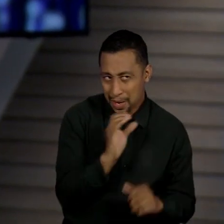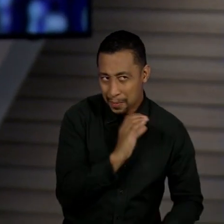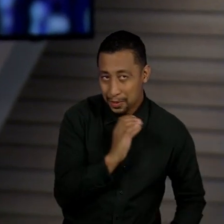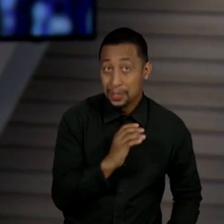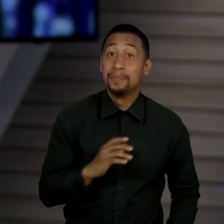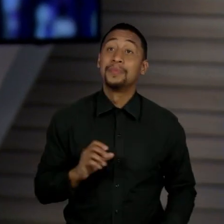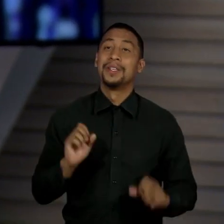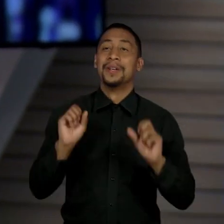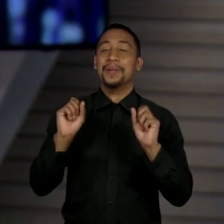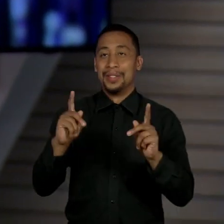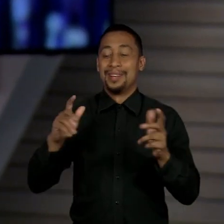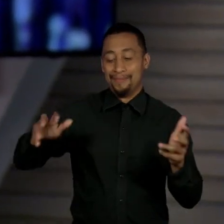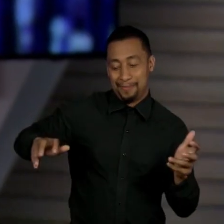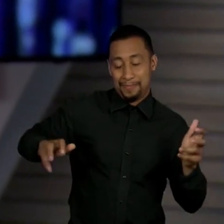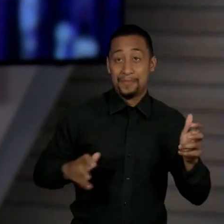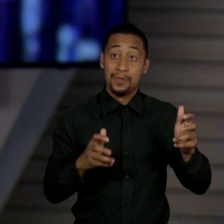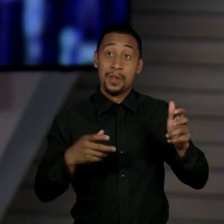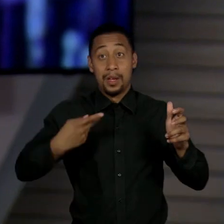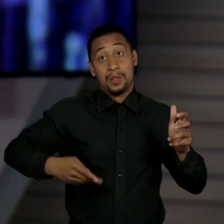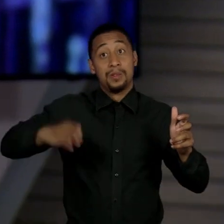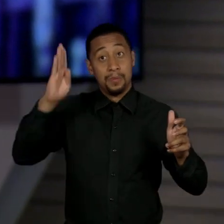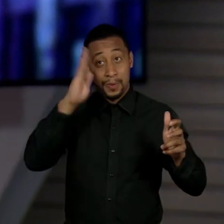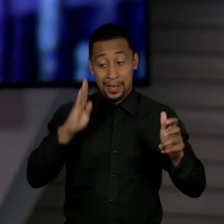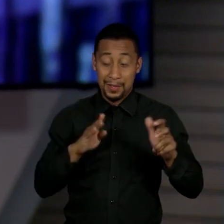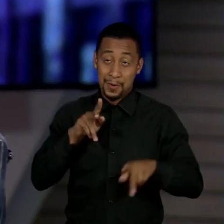do povo brasileiro, Asa Branca.